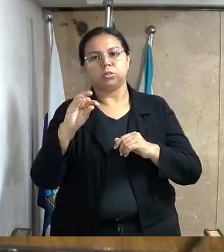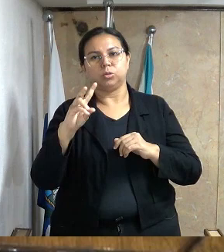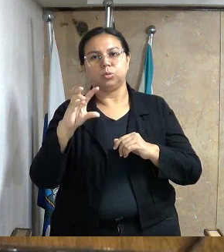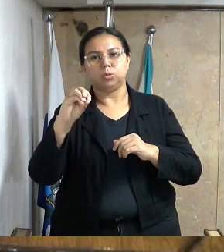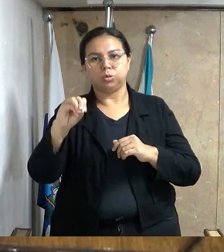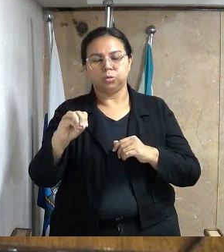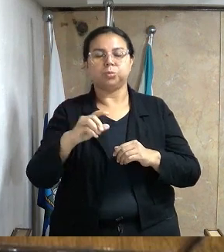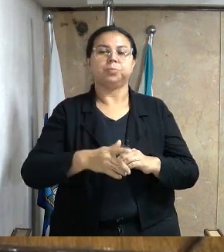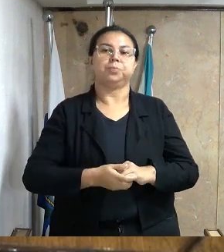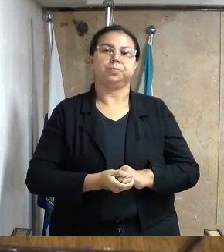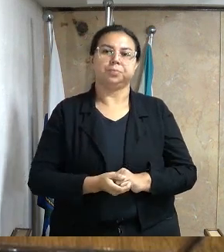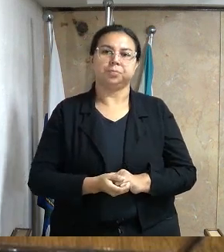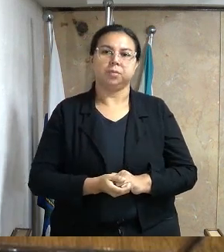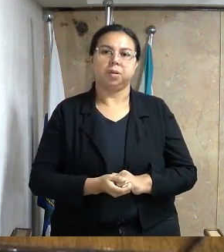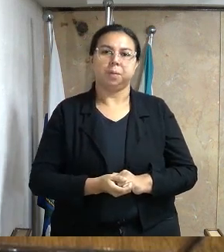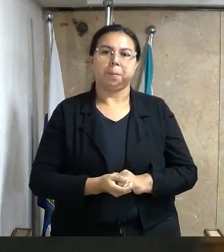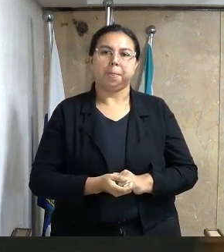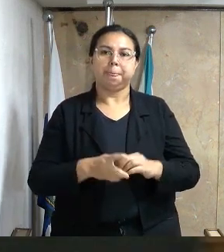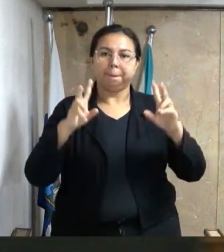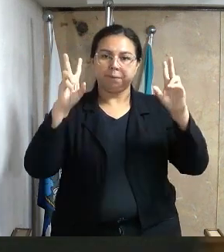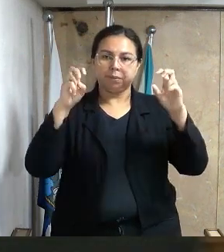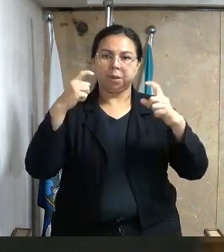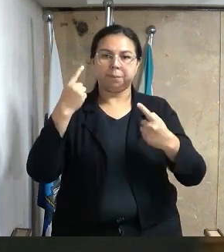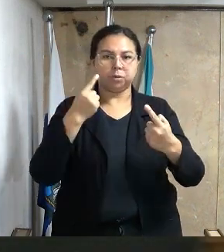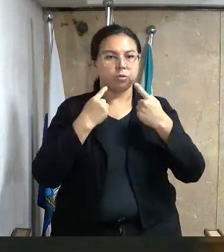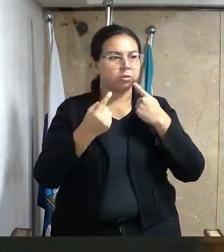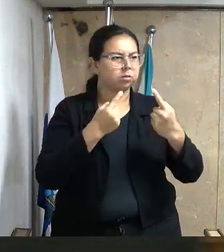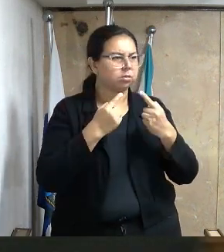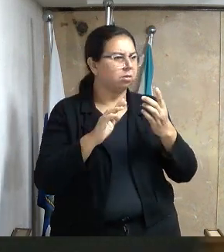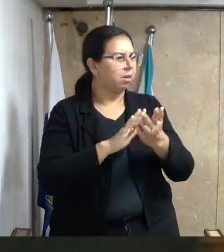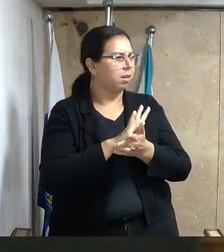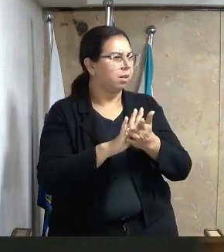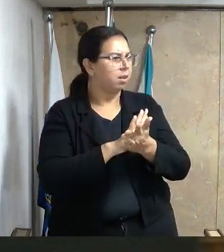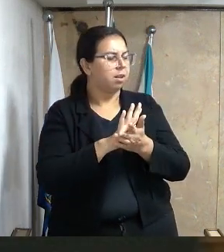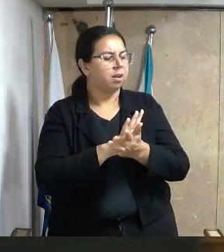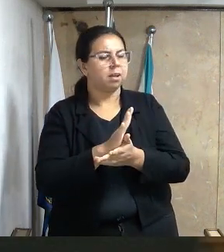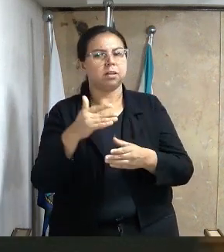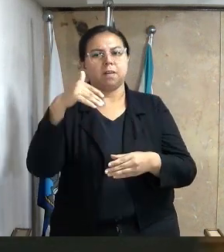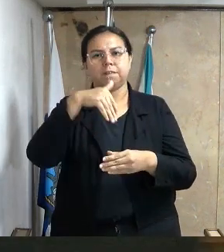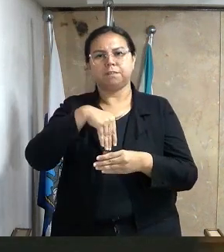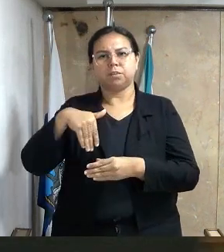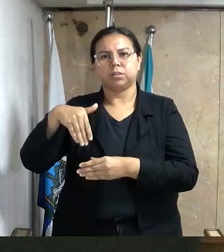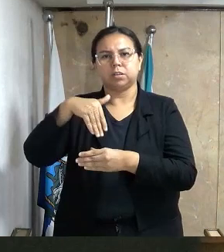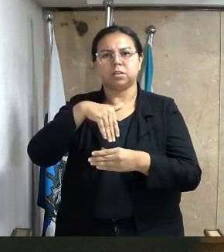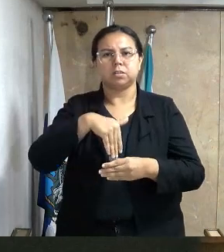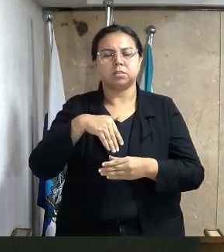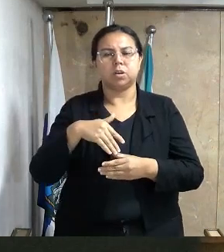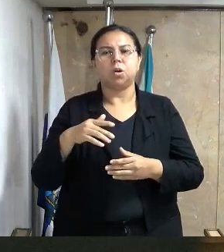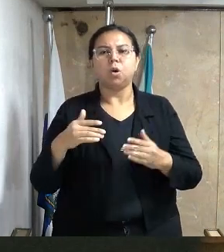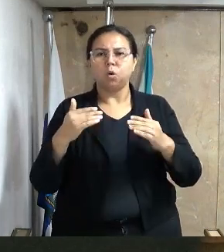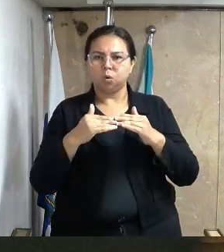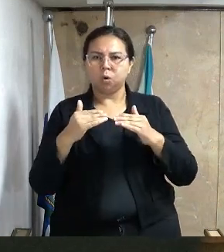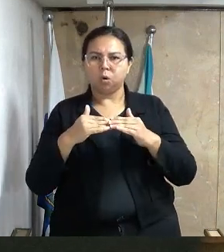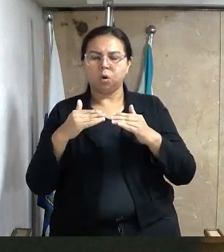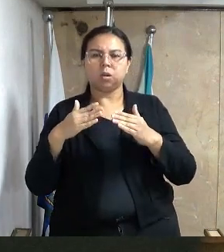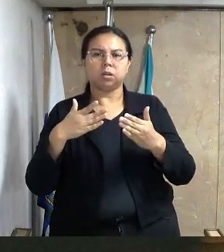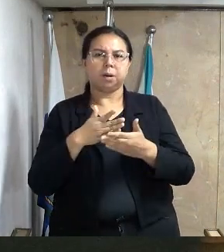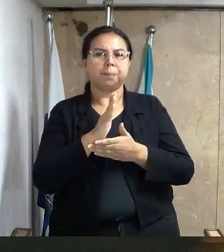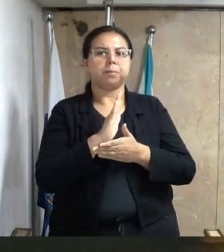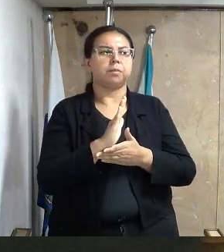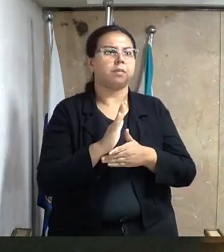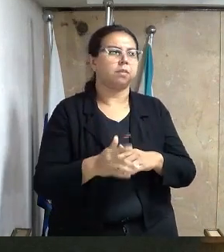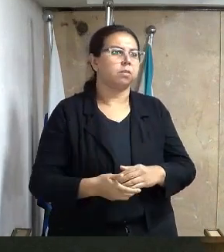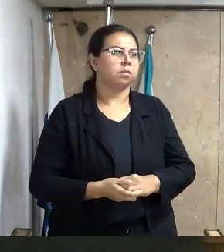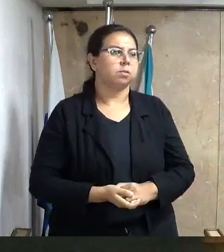A matéria encontra-se em discussão. Não haveram quem queira discutir, a matéria encontra-se em votação. Vereadores que aprovam, permaneçam como estão. Aprovado por